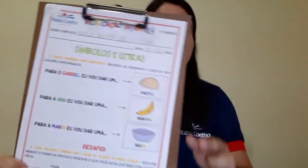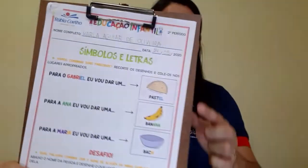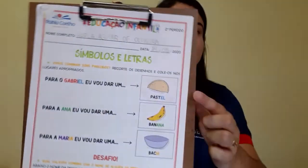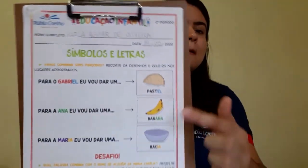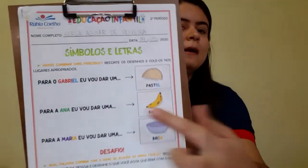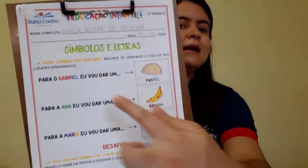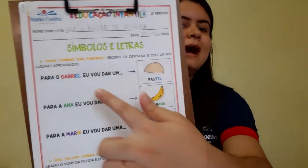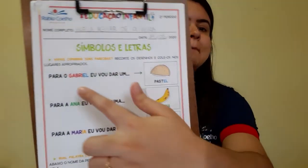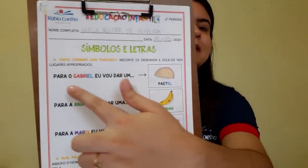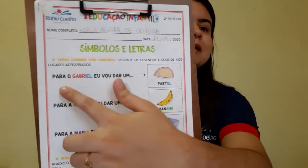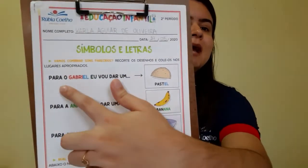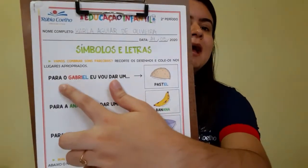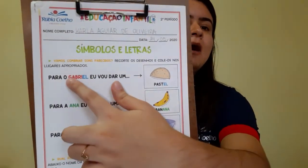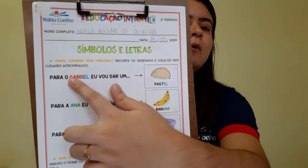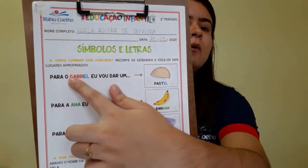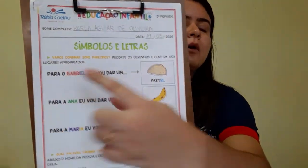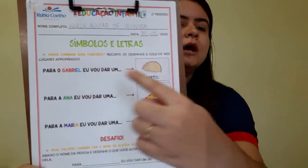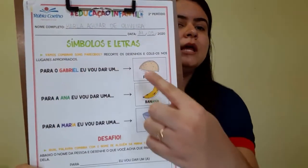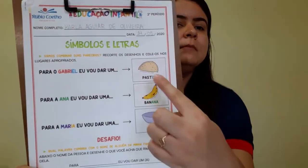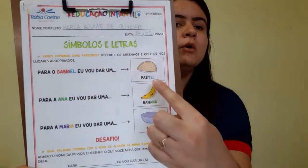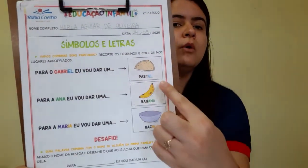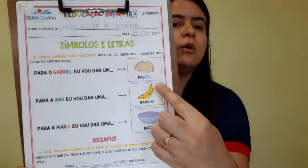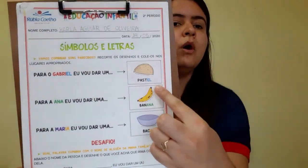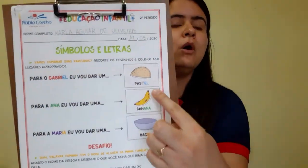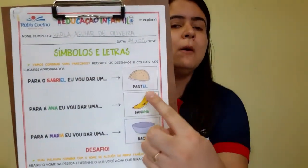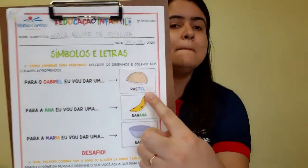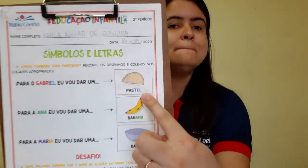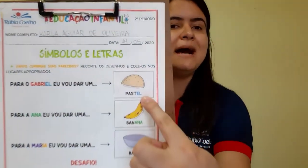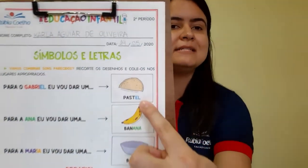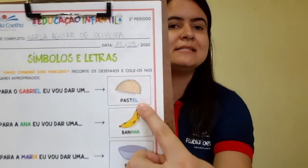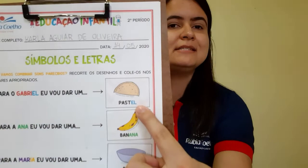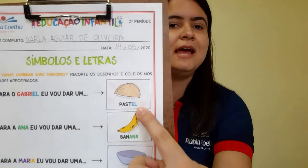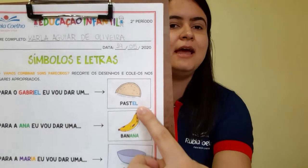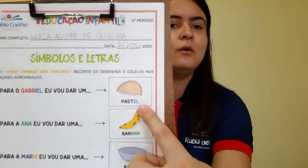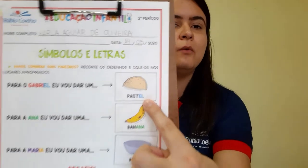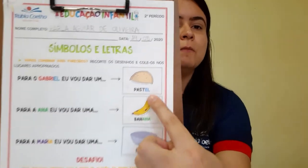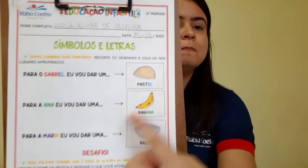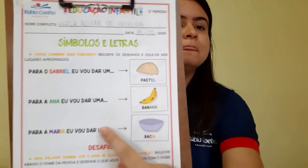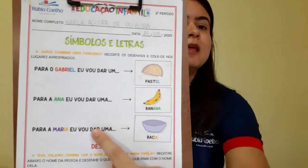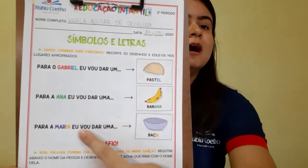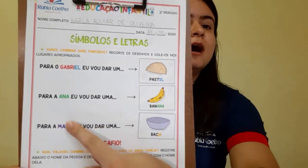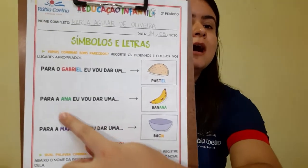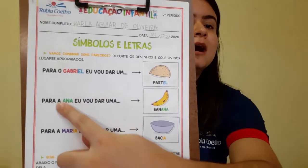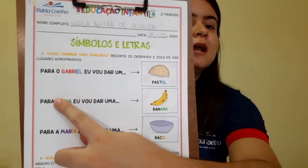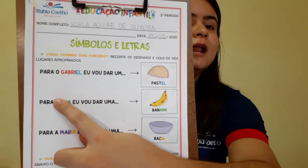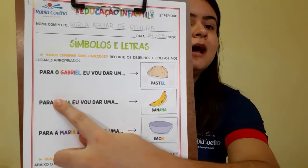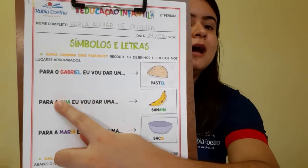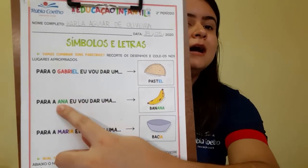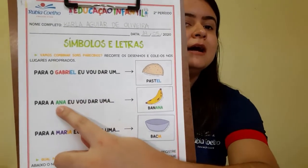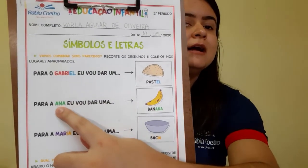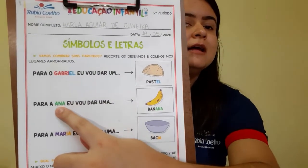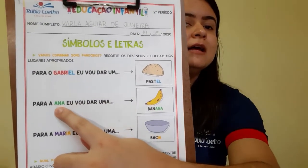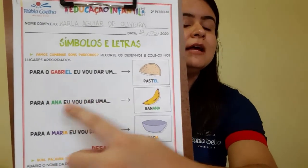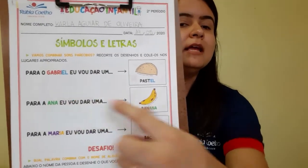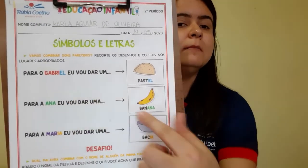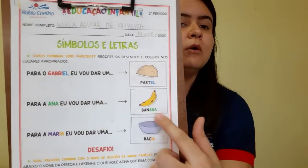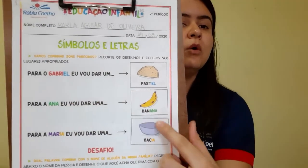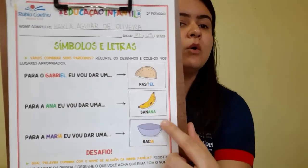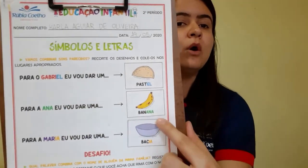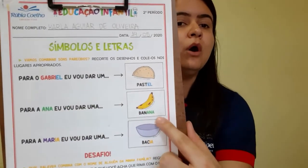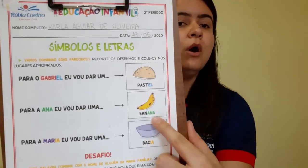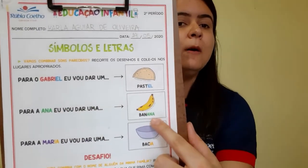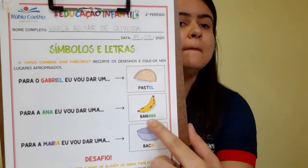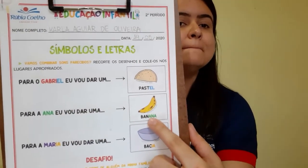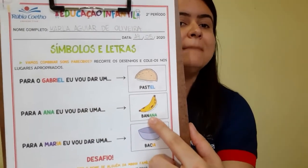ficou. Gabriel rimou com pastel. Ana